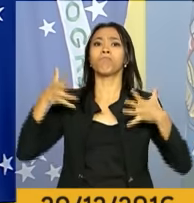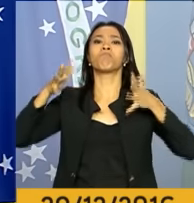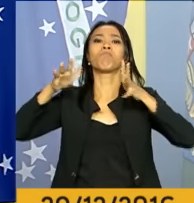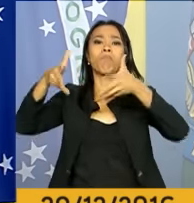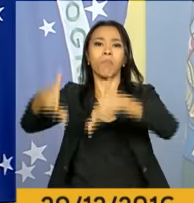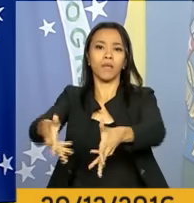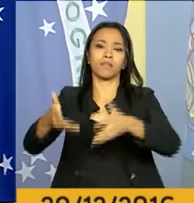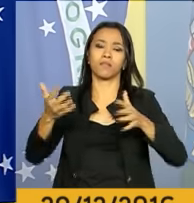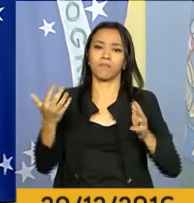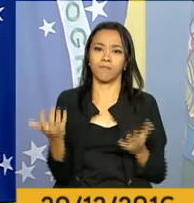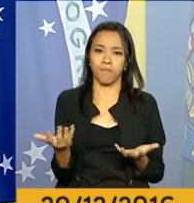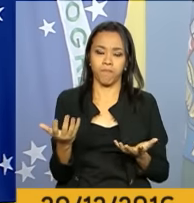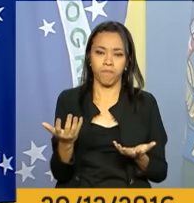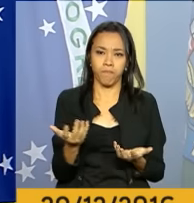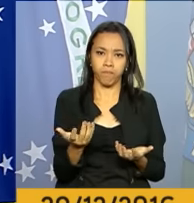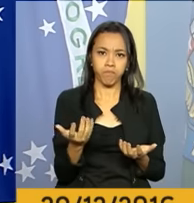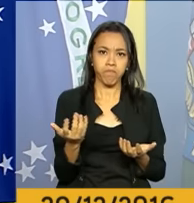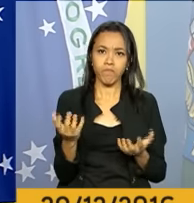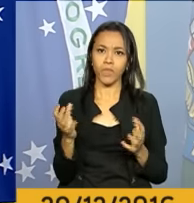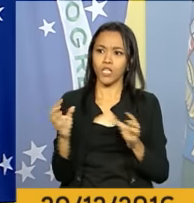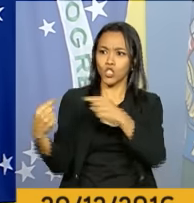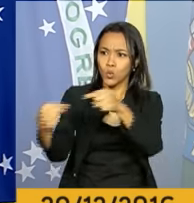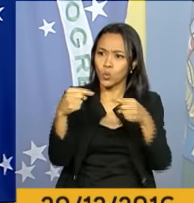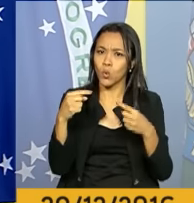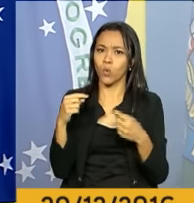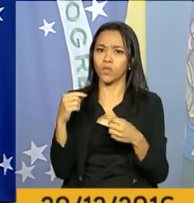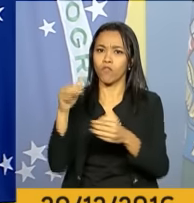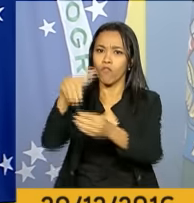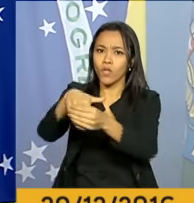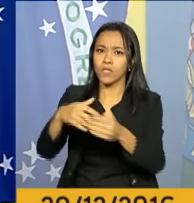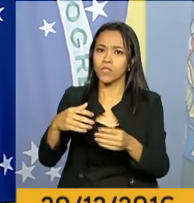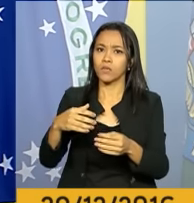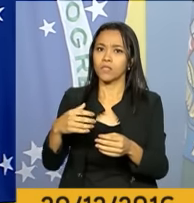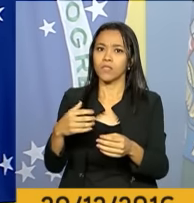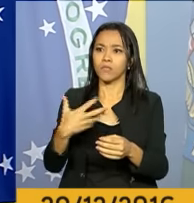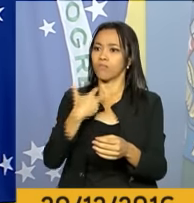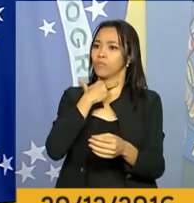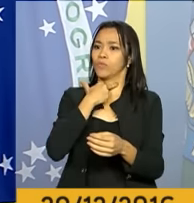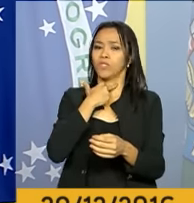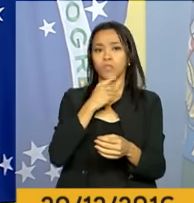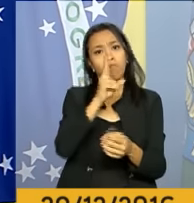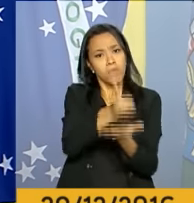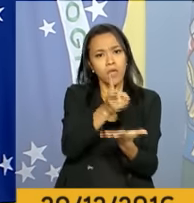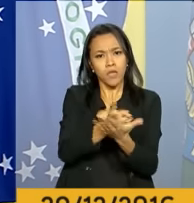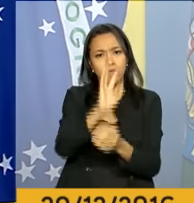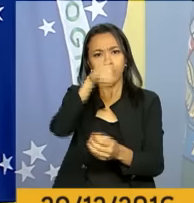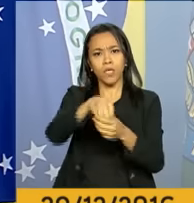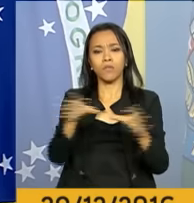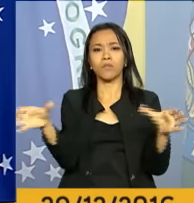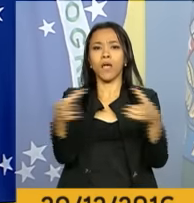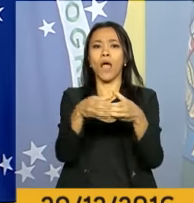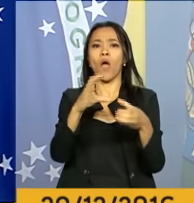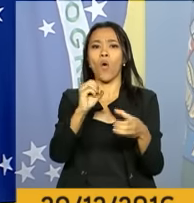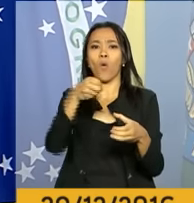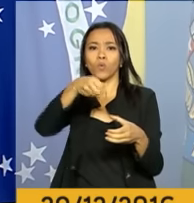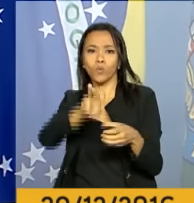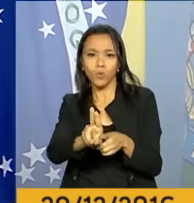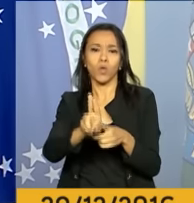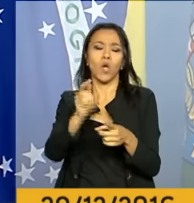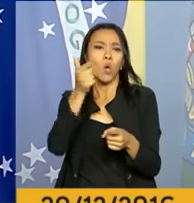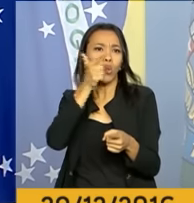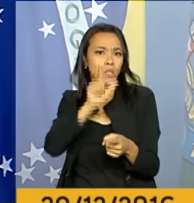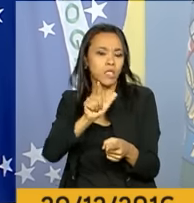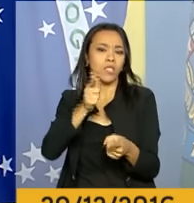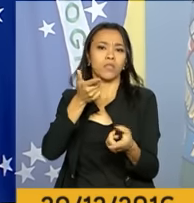eventuais eh discussões ou votações mesmo na Uno nós conseguimos eh aprovação de